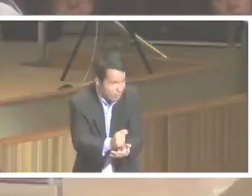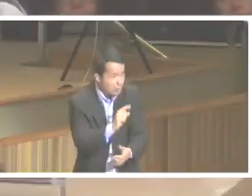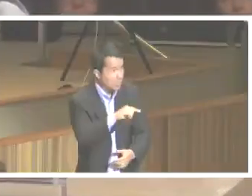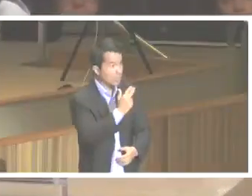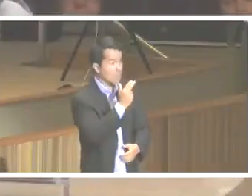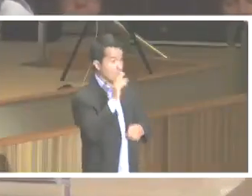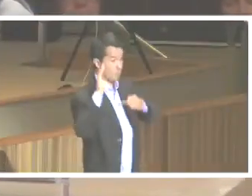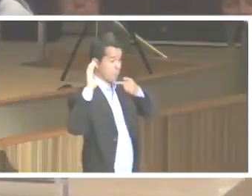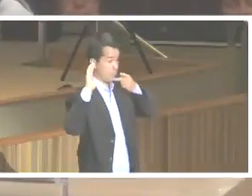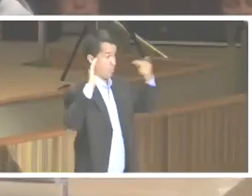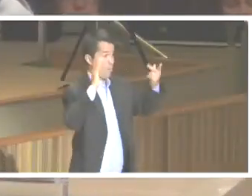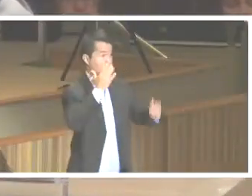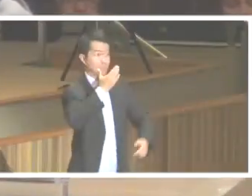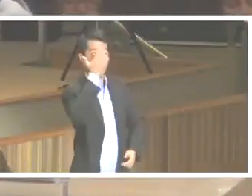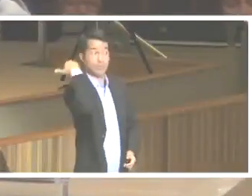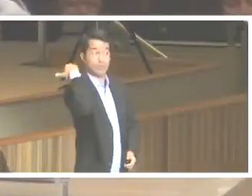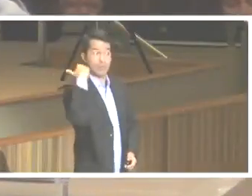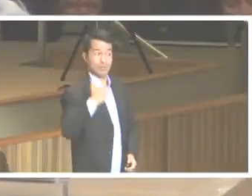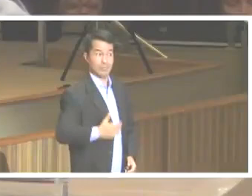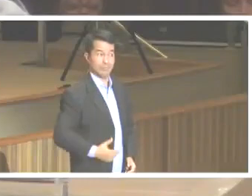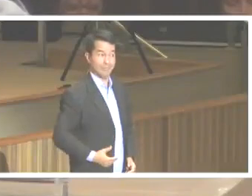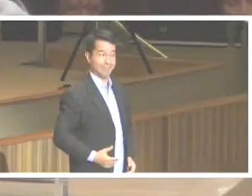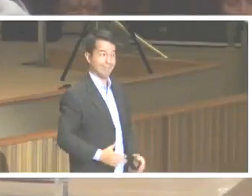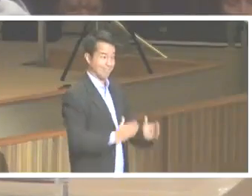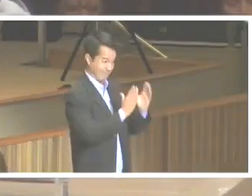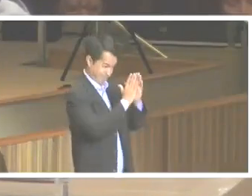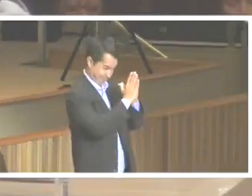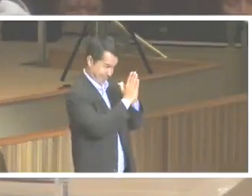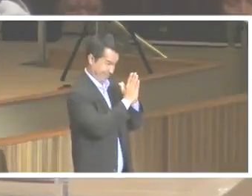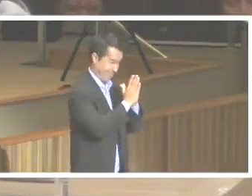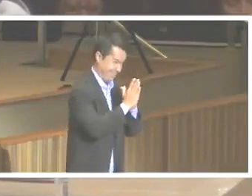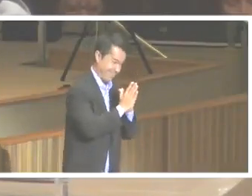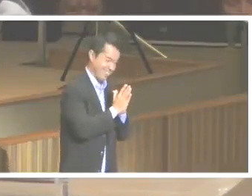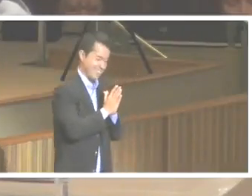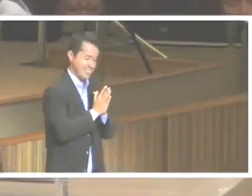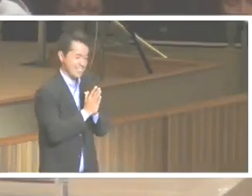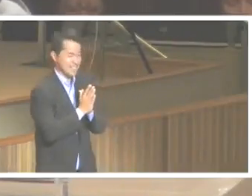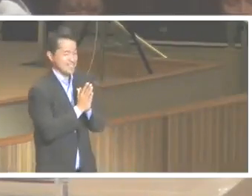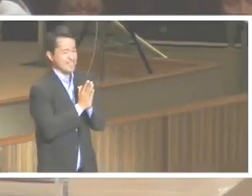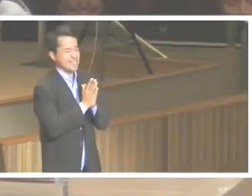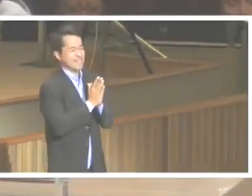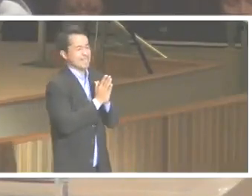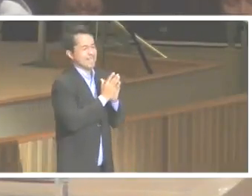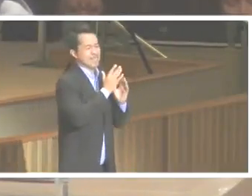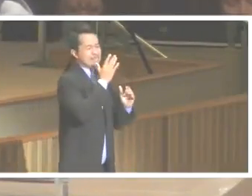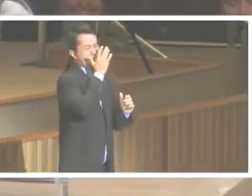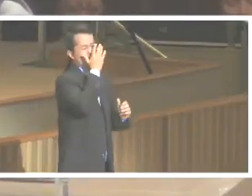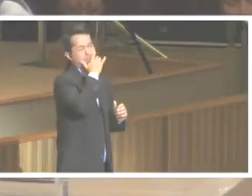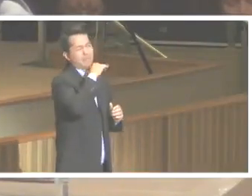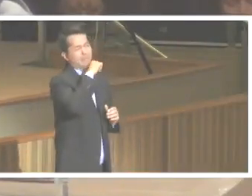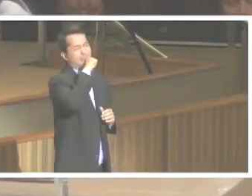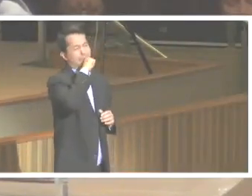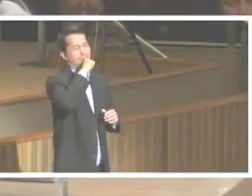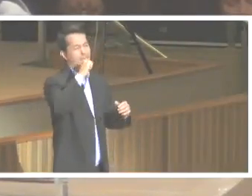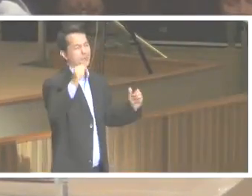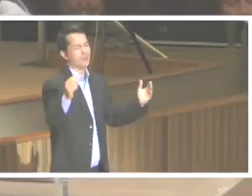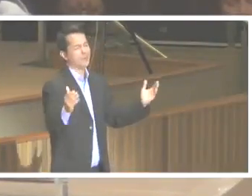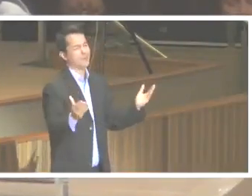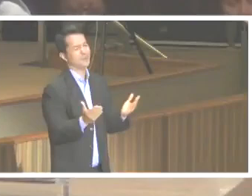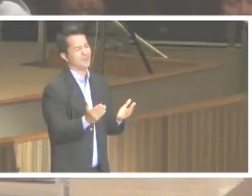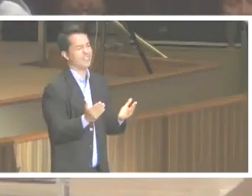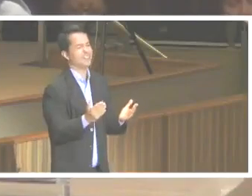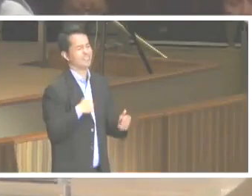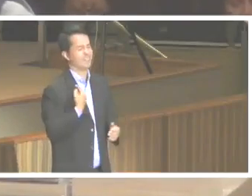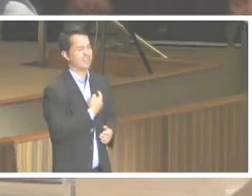deus pai querido nesta hora quando voltamos a meditar na tua palavra quero te pedir outra